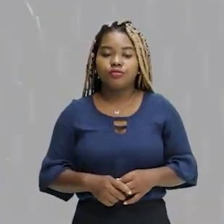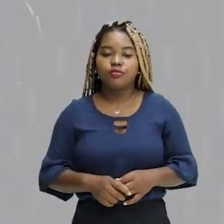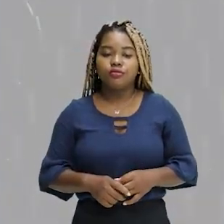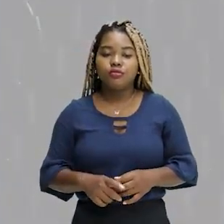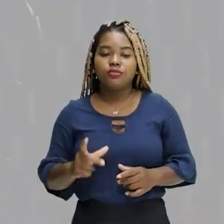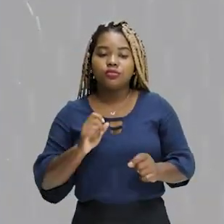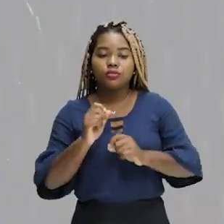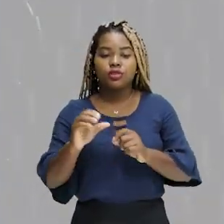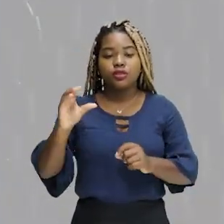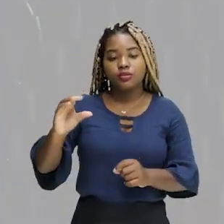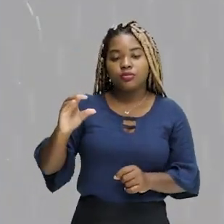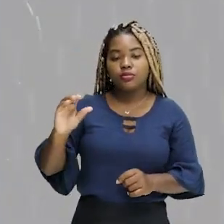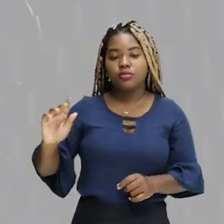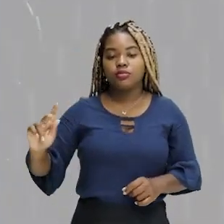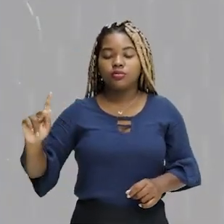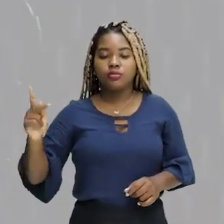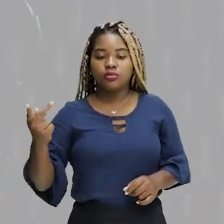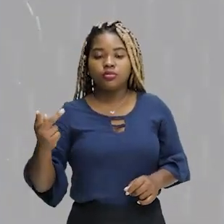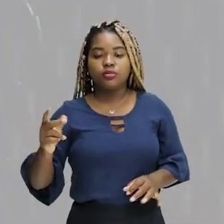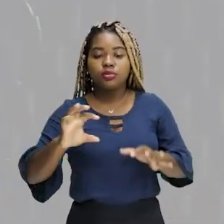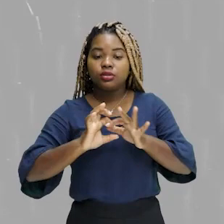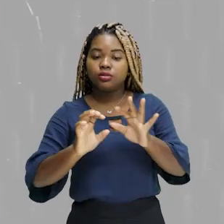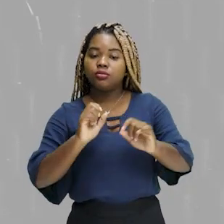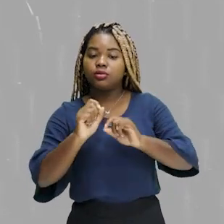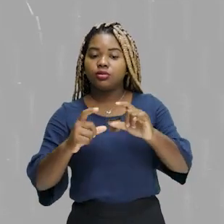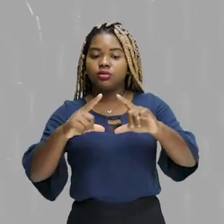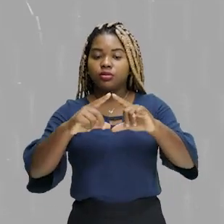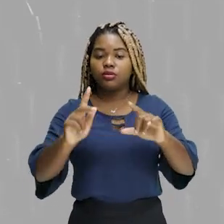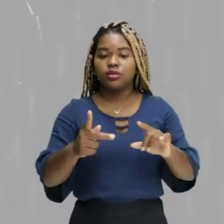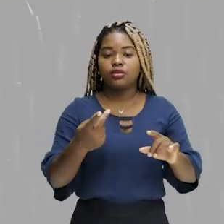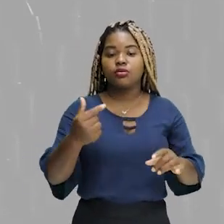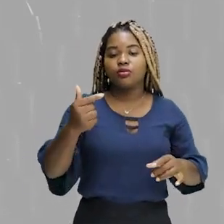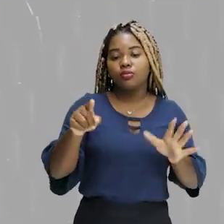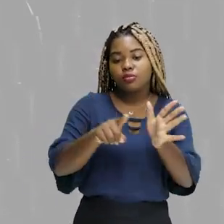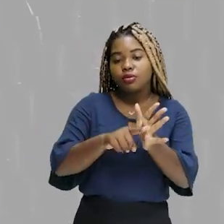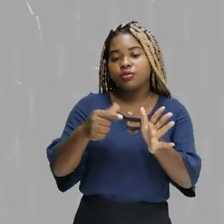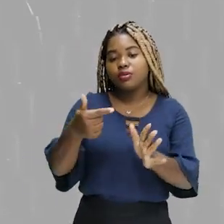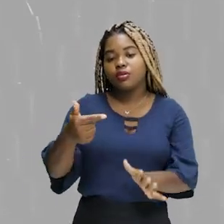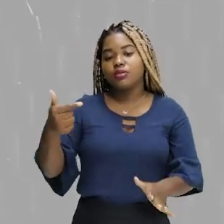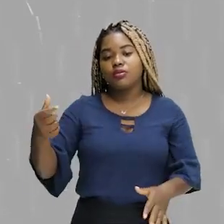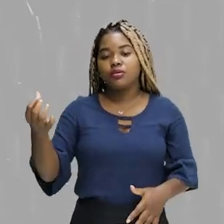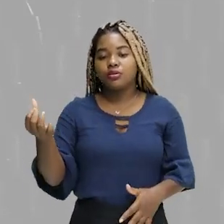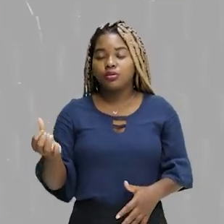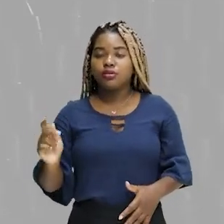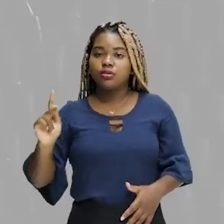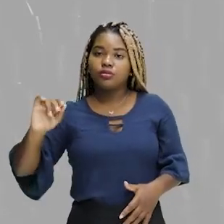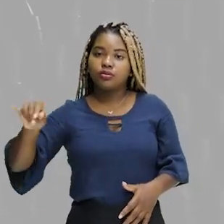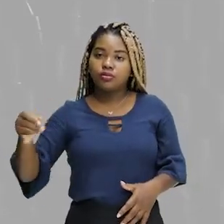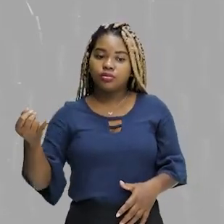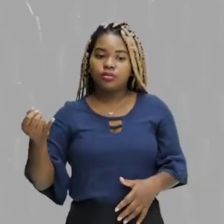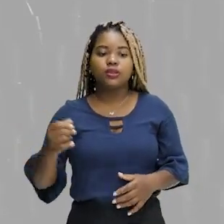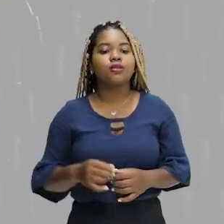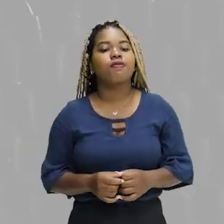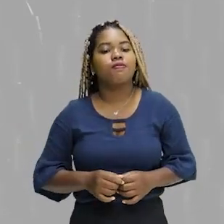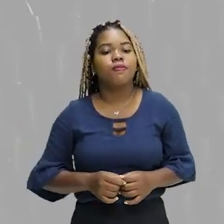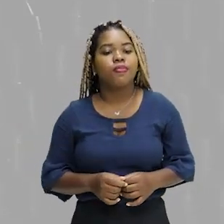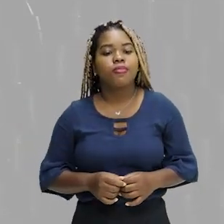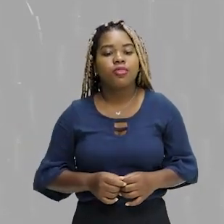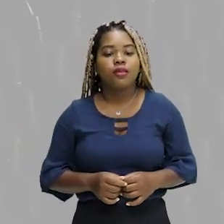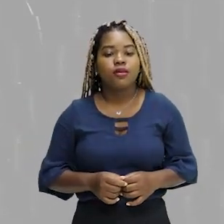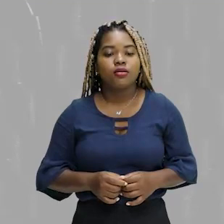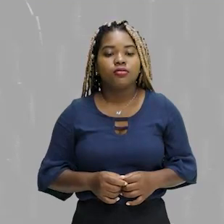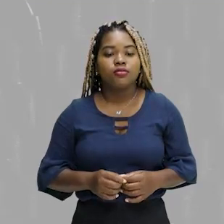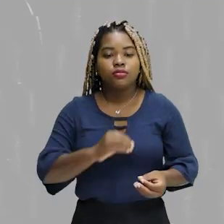hidrogênio, liberando 226 kJ por mol. Baseando-se nessa